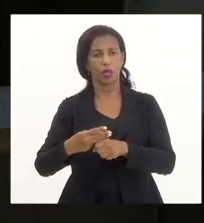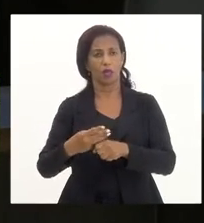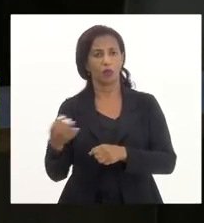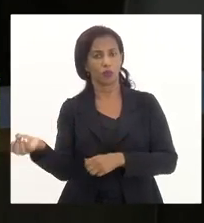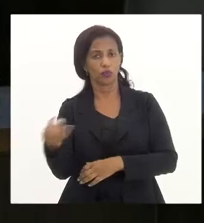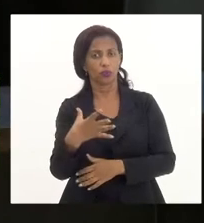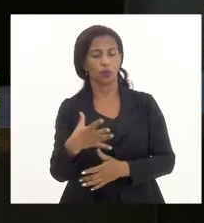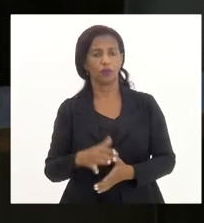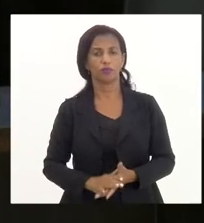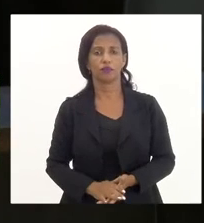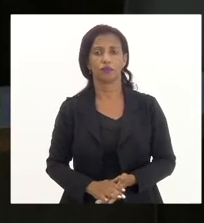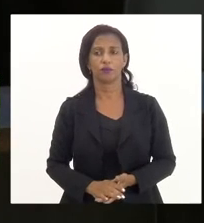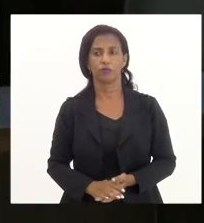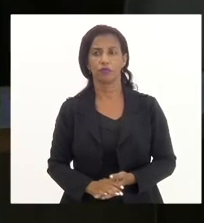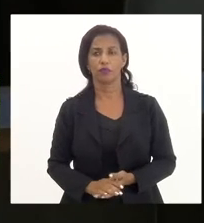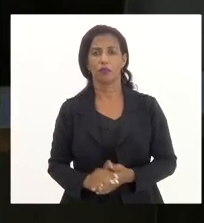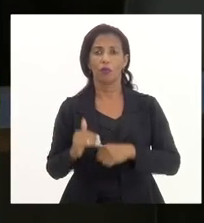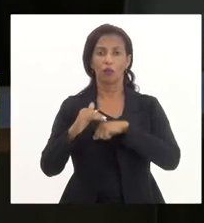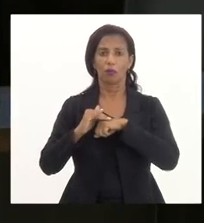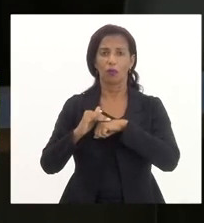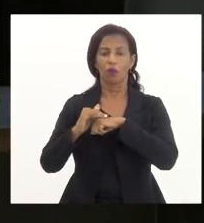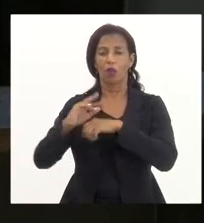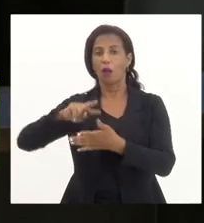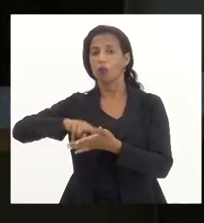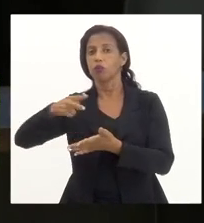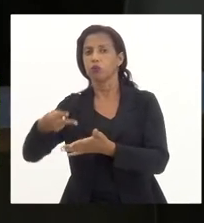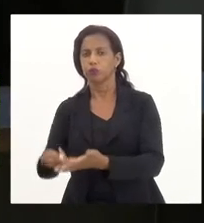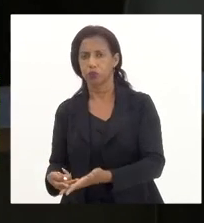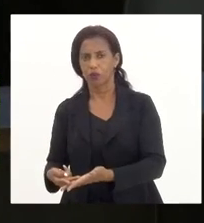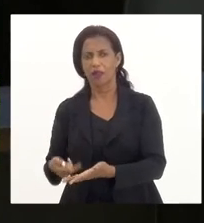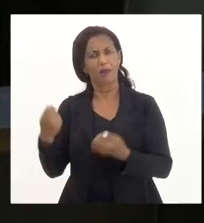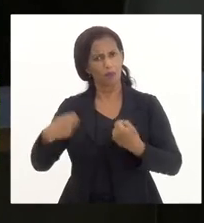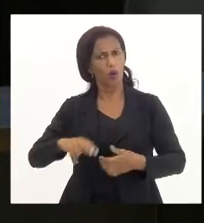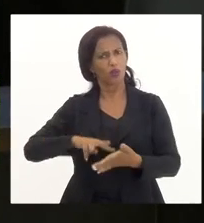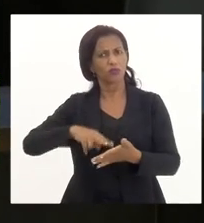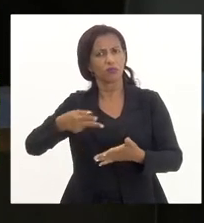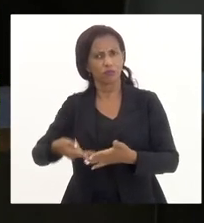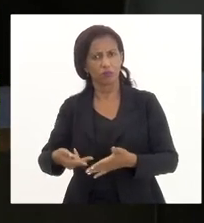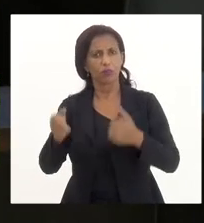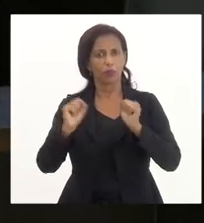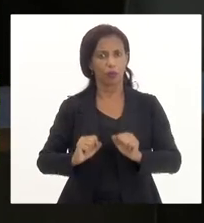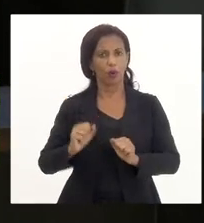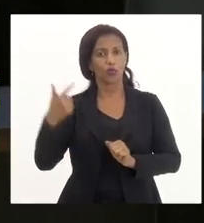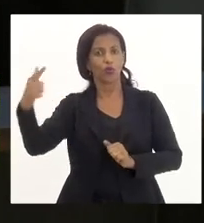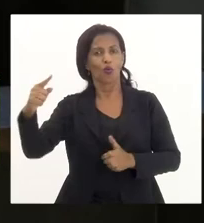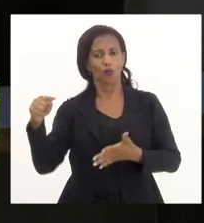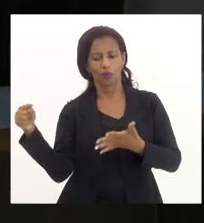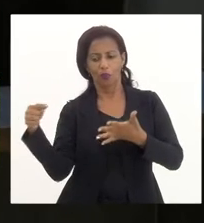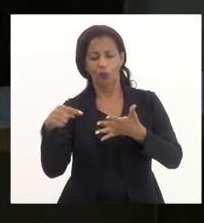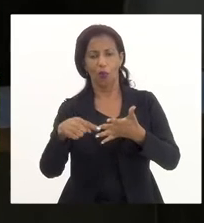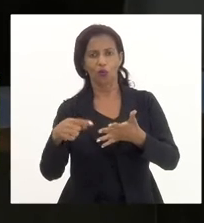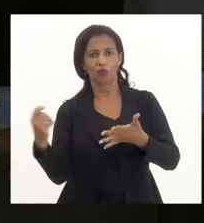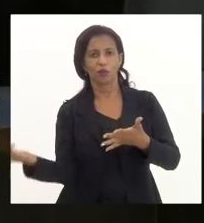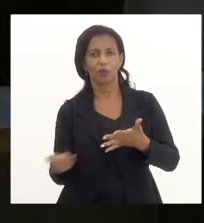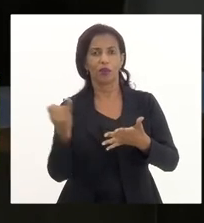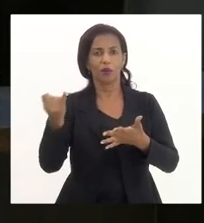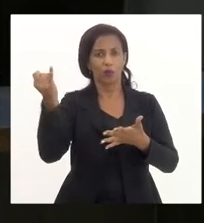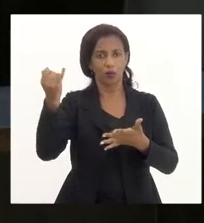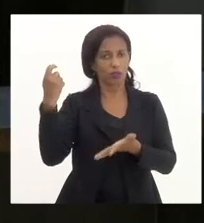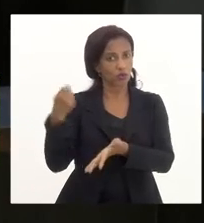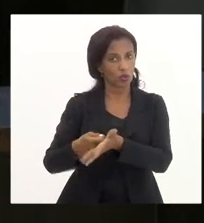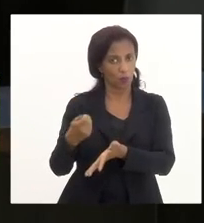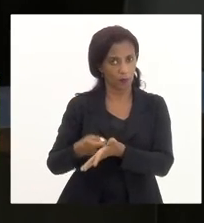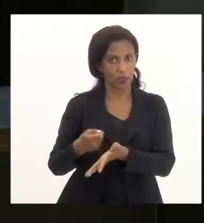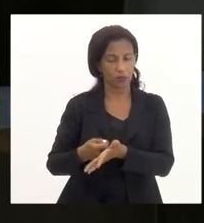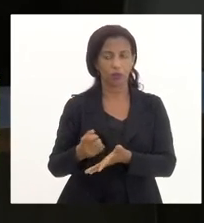novos é a conversão e é possível converter porque porque no outro item que a parcialmente